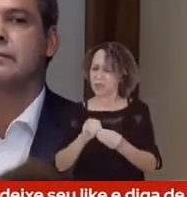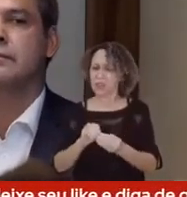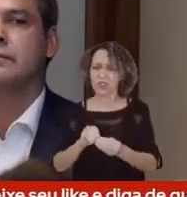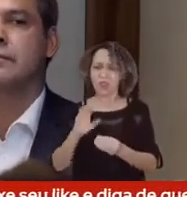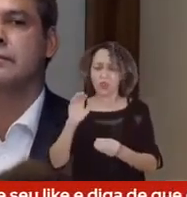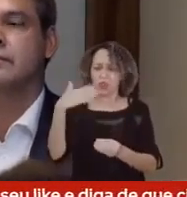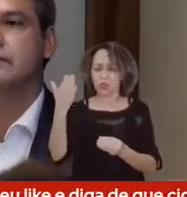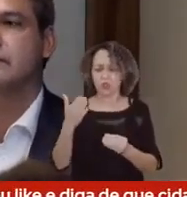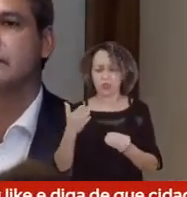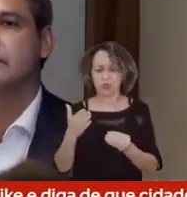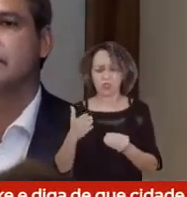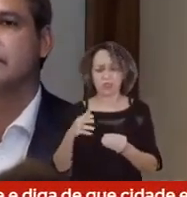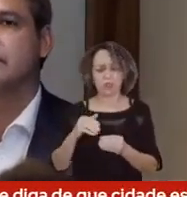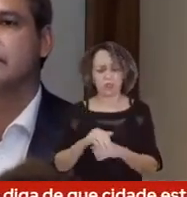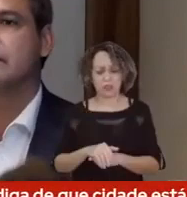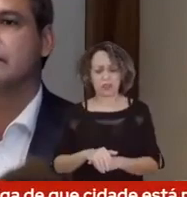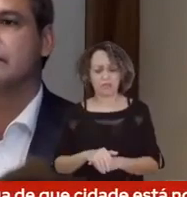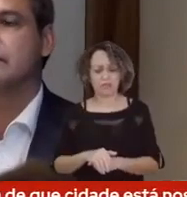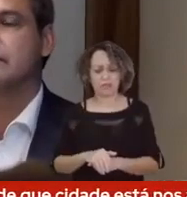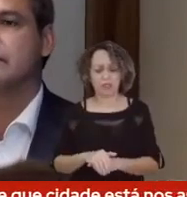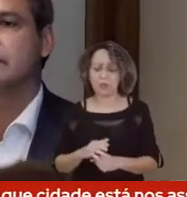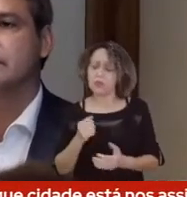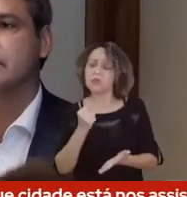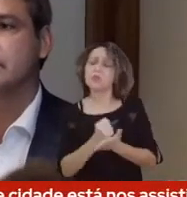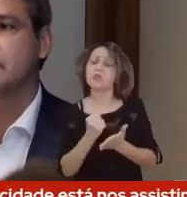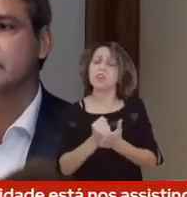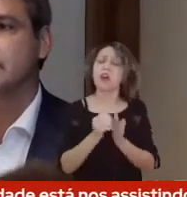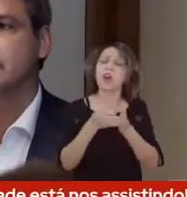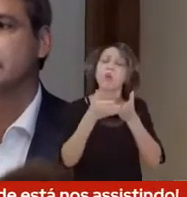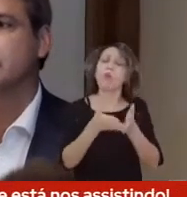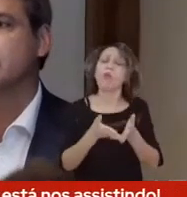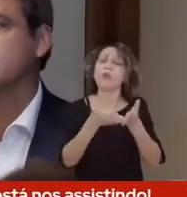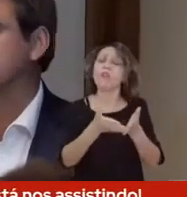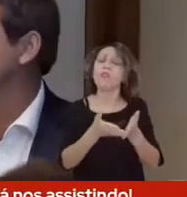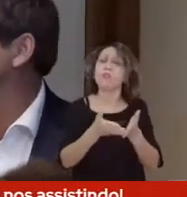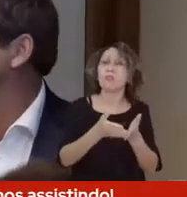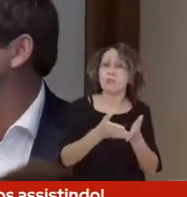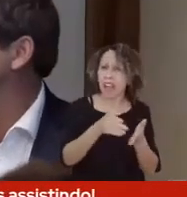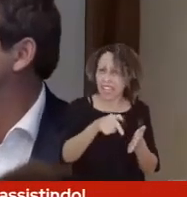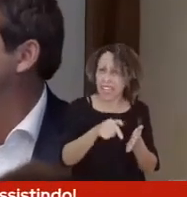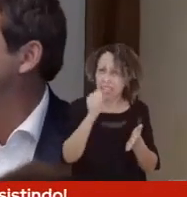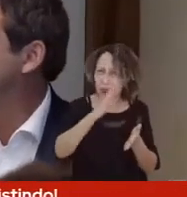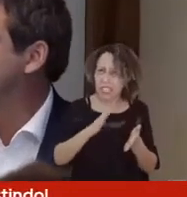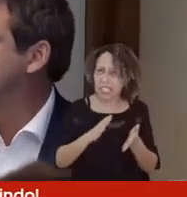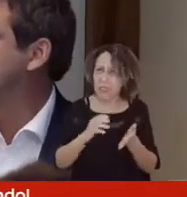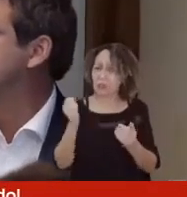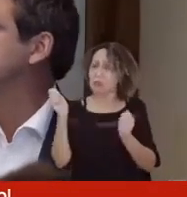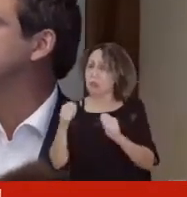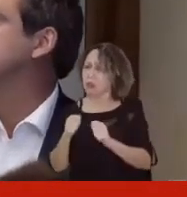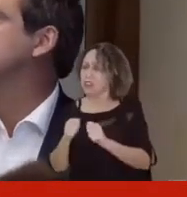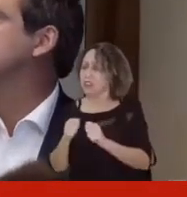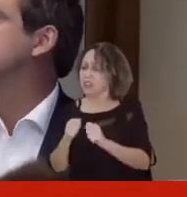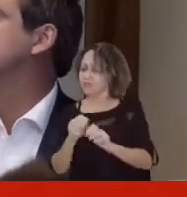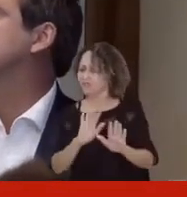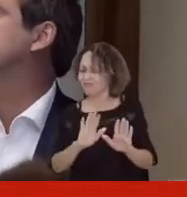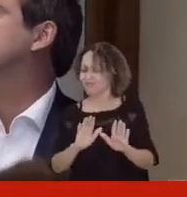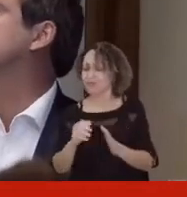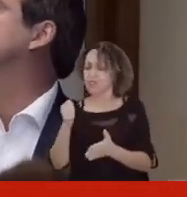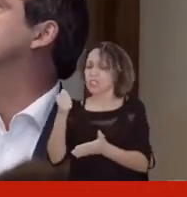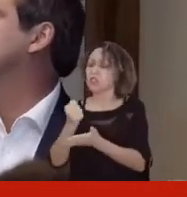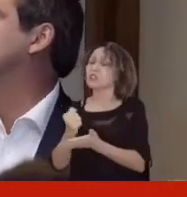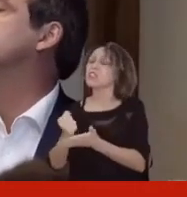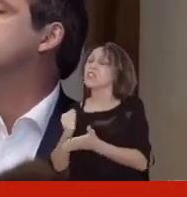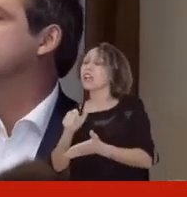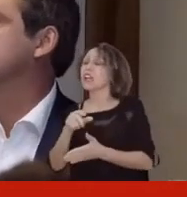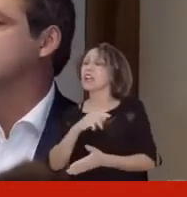pode contratar lá na China, Singapura, contratar o empréstimo a longo prazo,